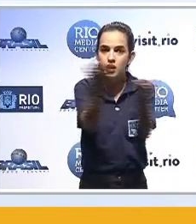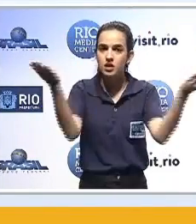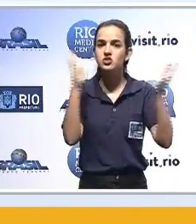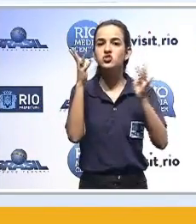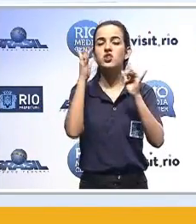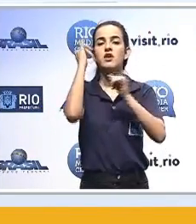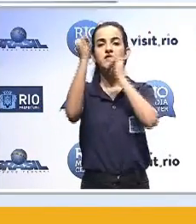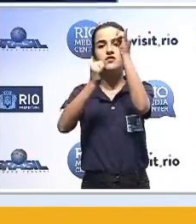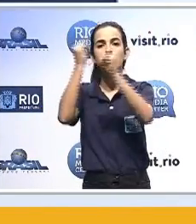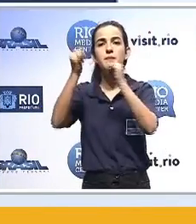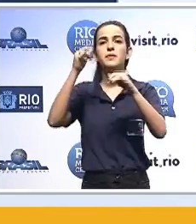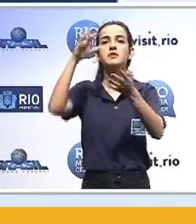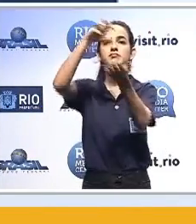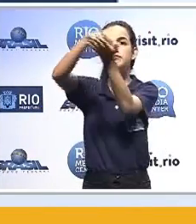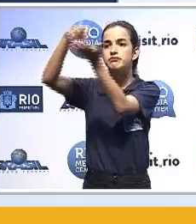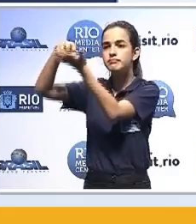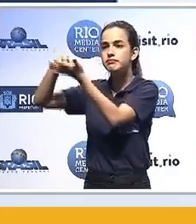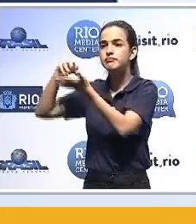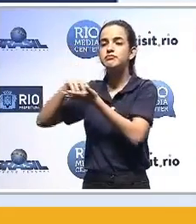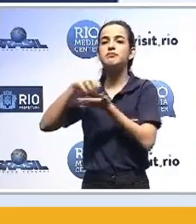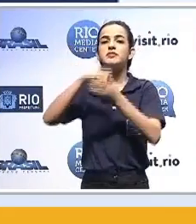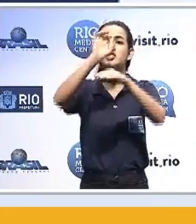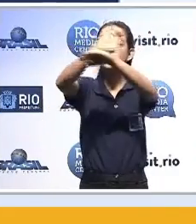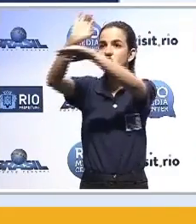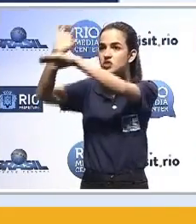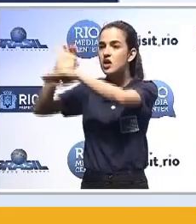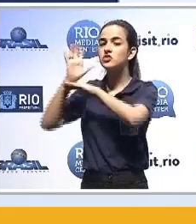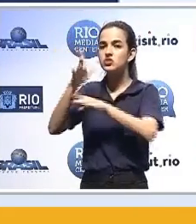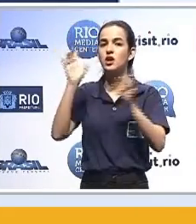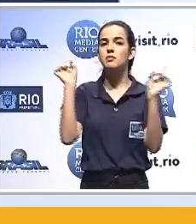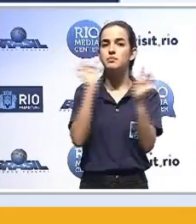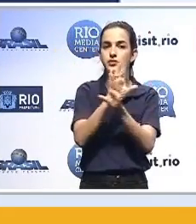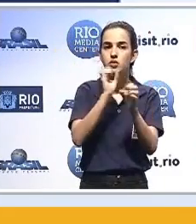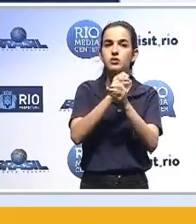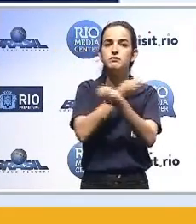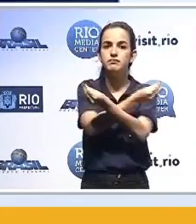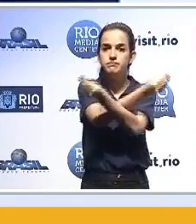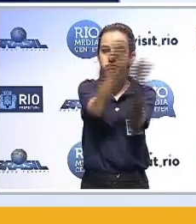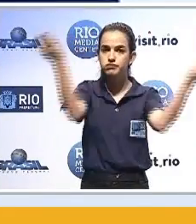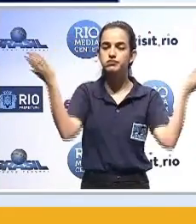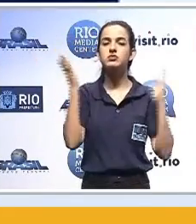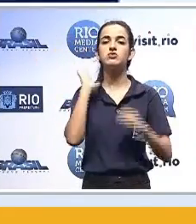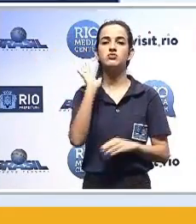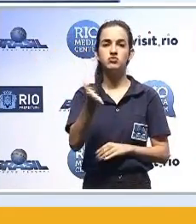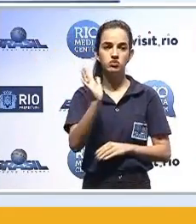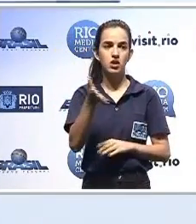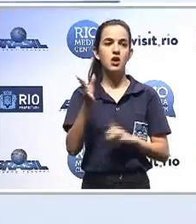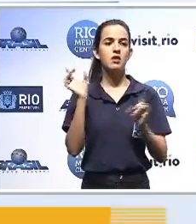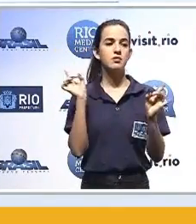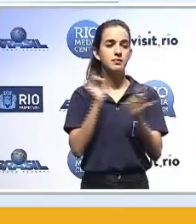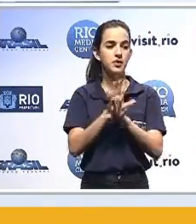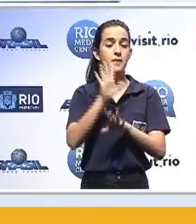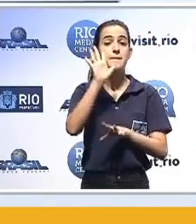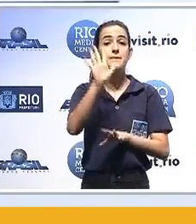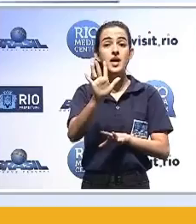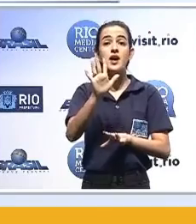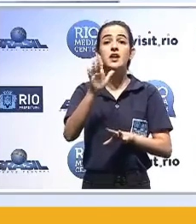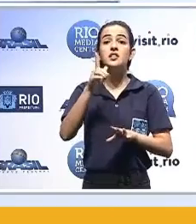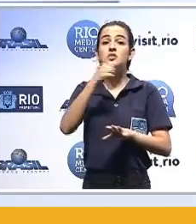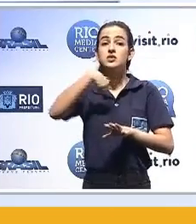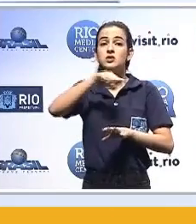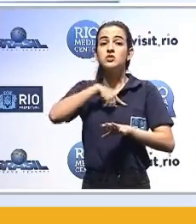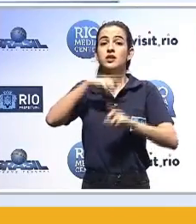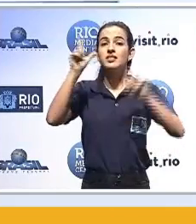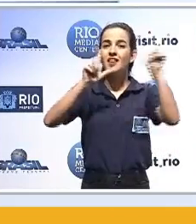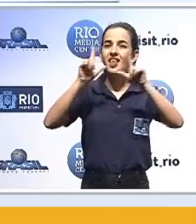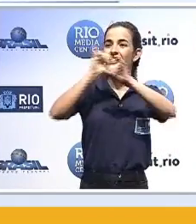os estados brasileiros, para que chegassem aos prestadores de serviço. Ele já estava distribuído. A gente só lançou, na